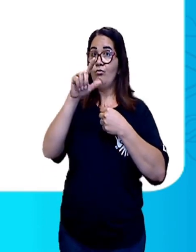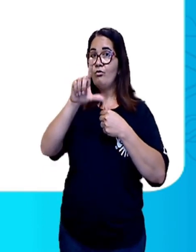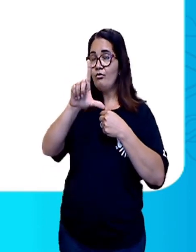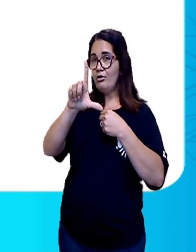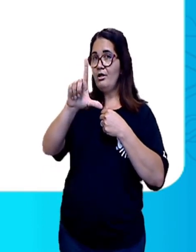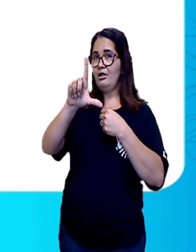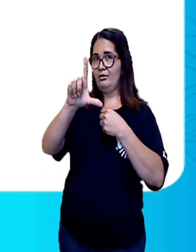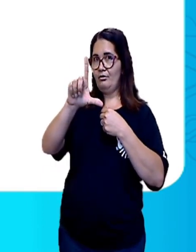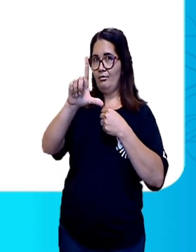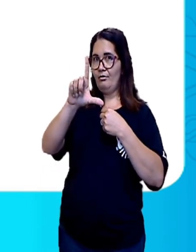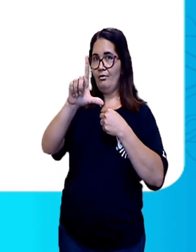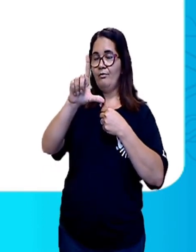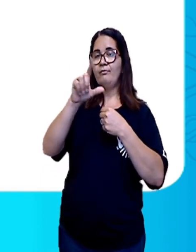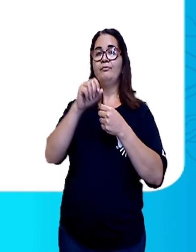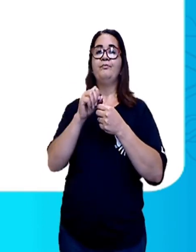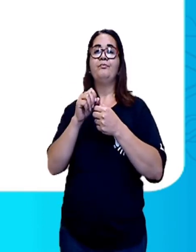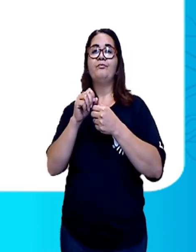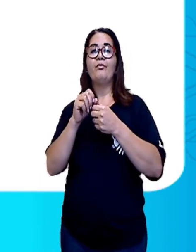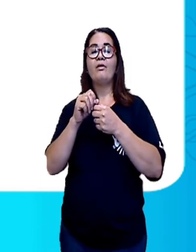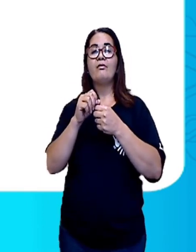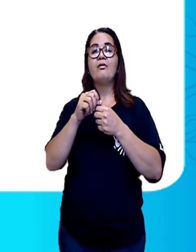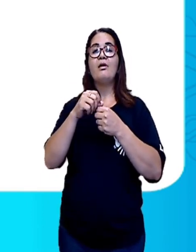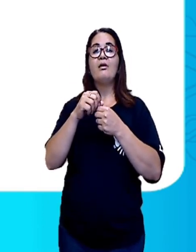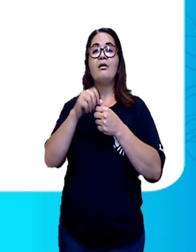mais 500 ml.